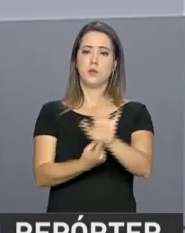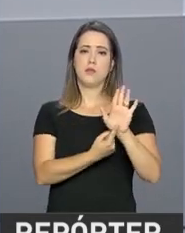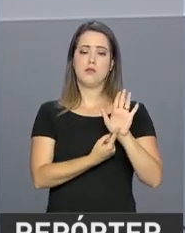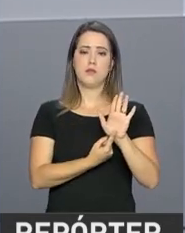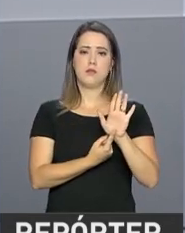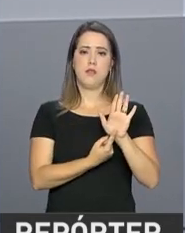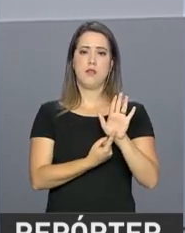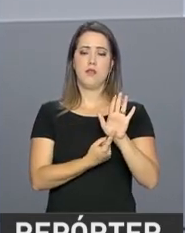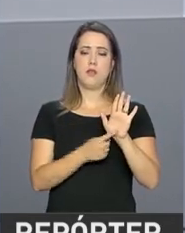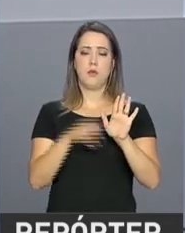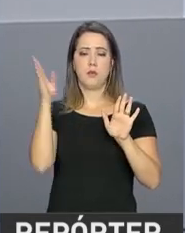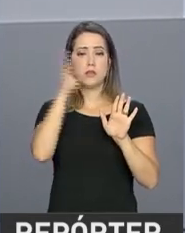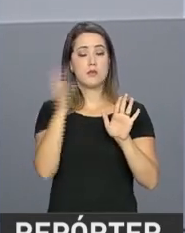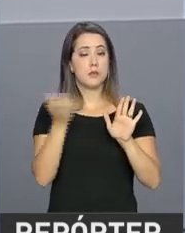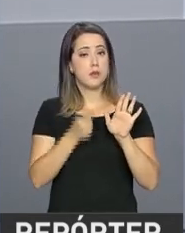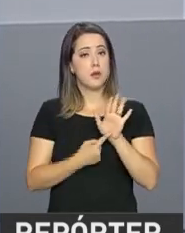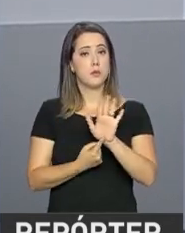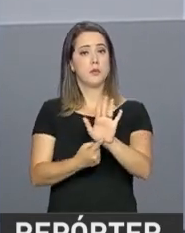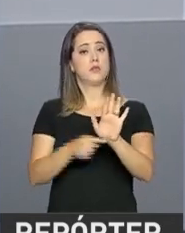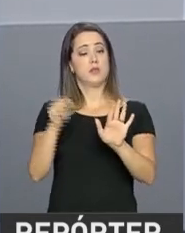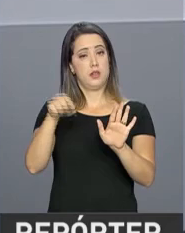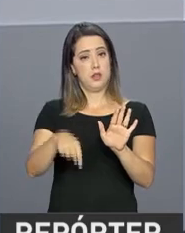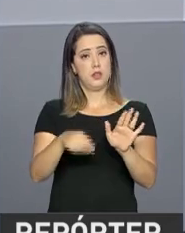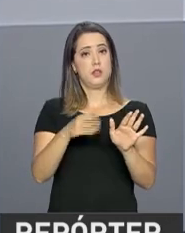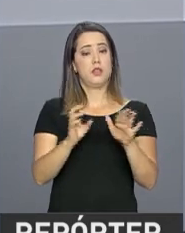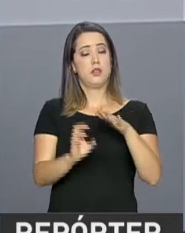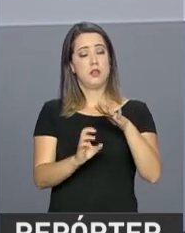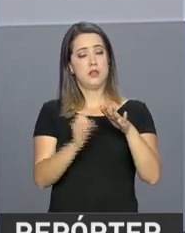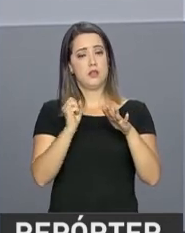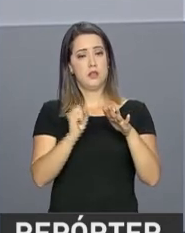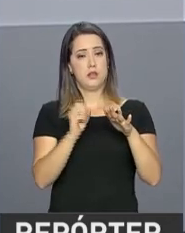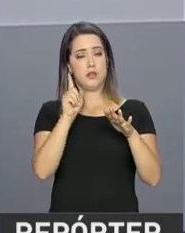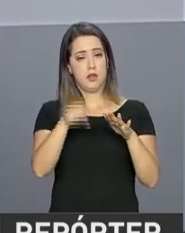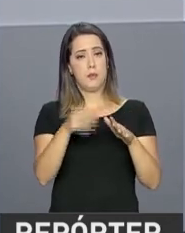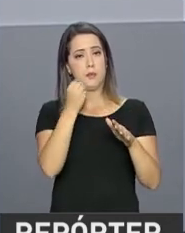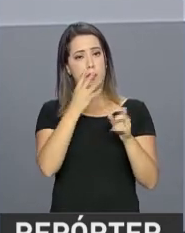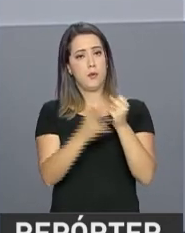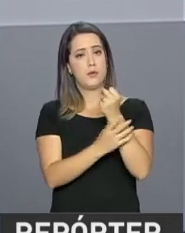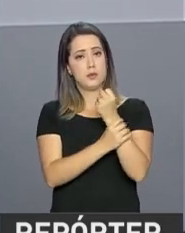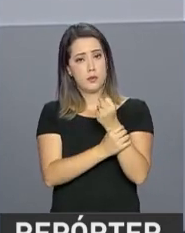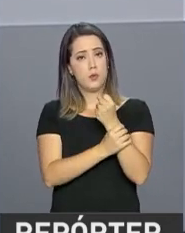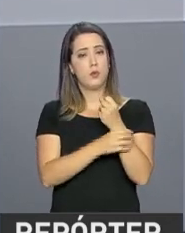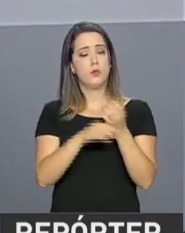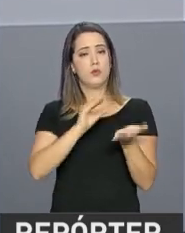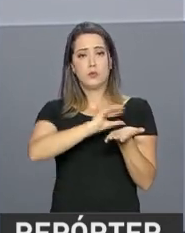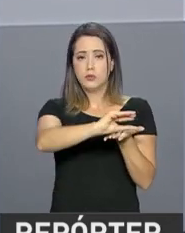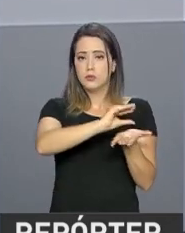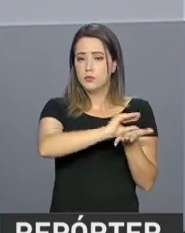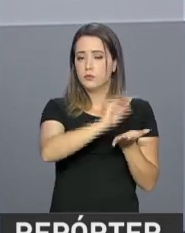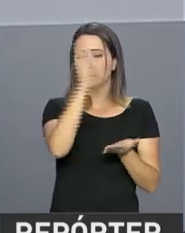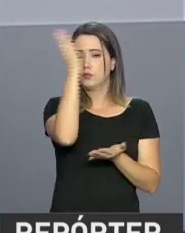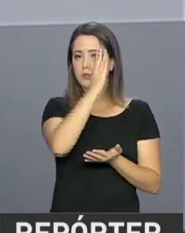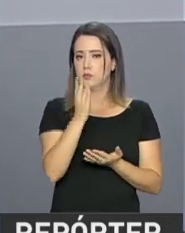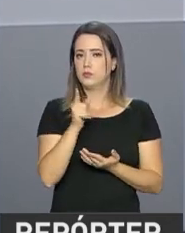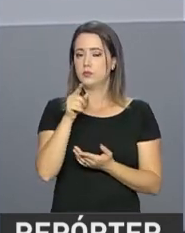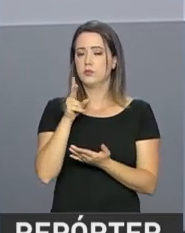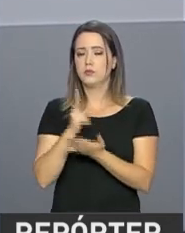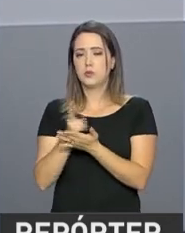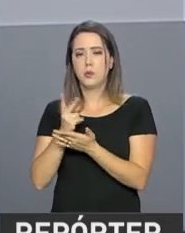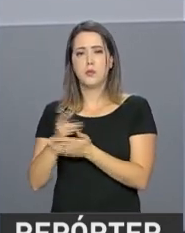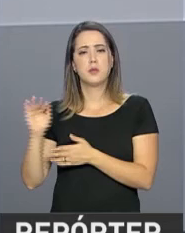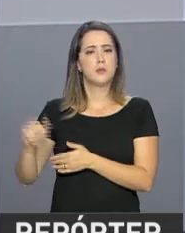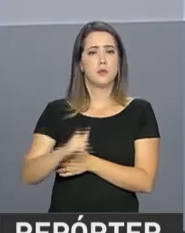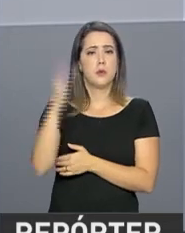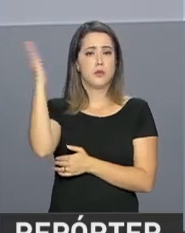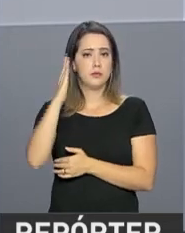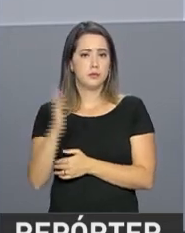investimentos no país são seguros inclusive para os estrangeiros o assunto foi discutido hoje em brasília durante o encontro sobre a